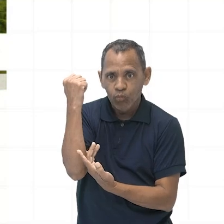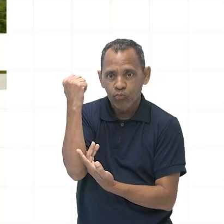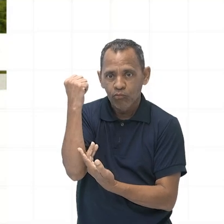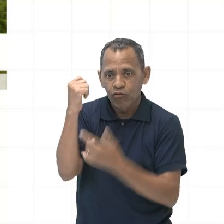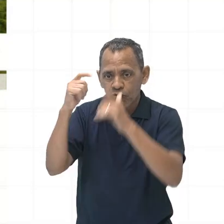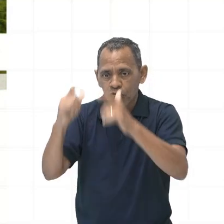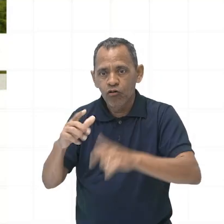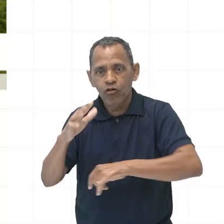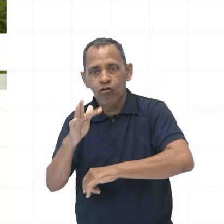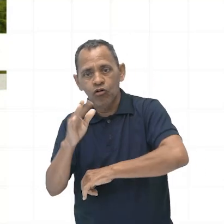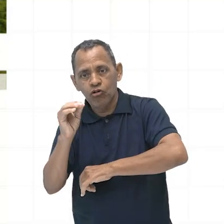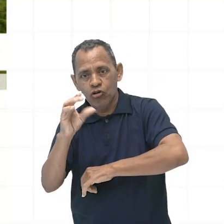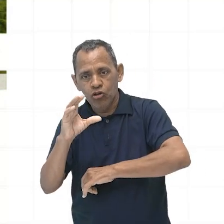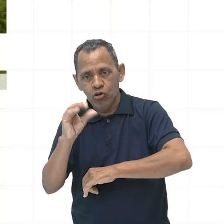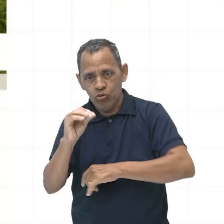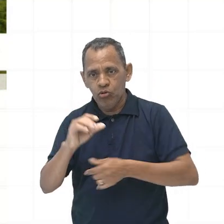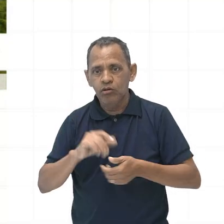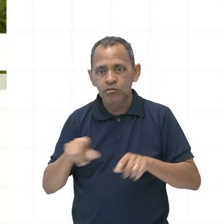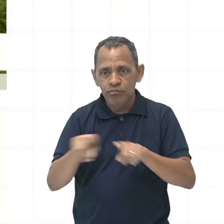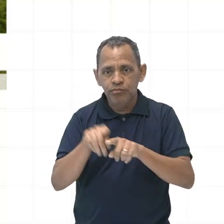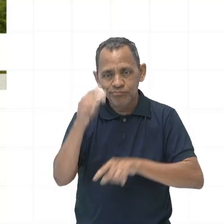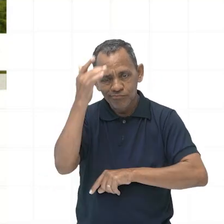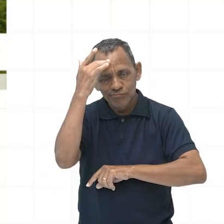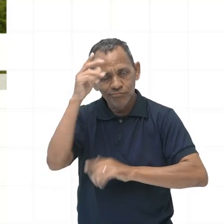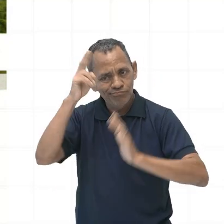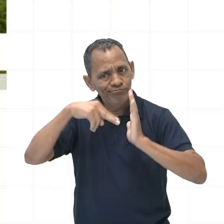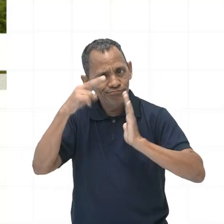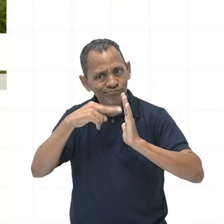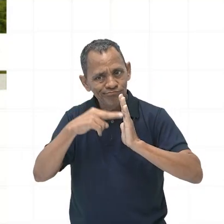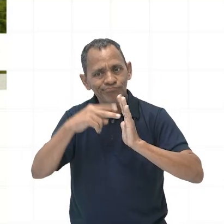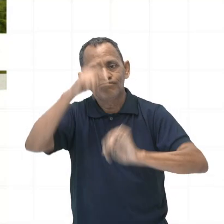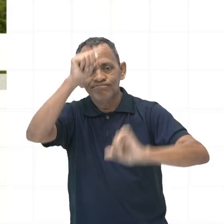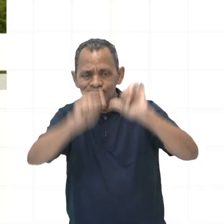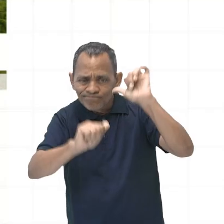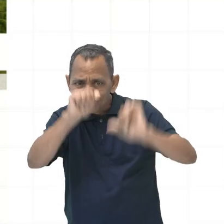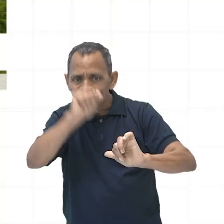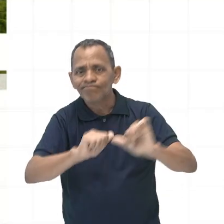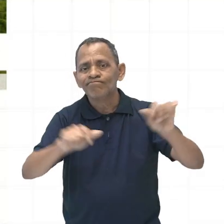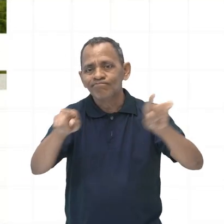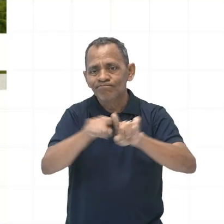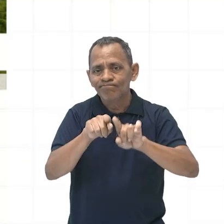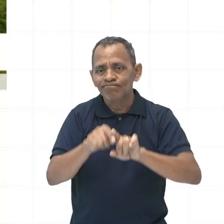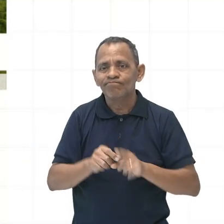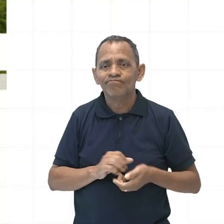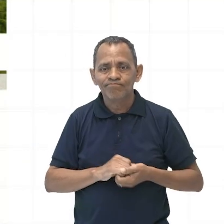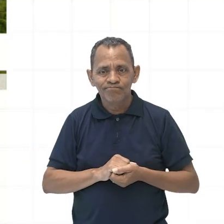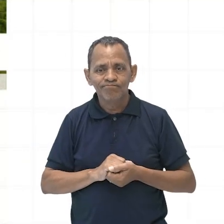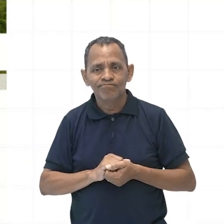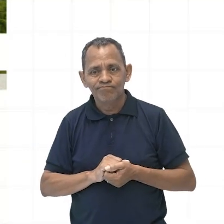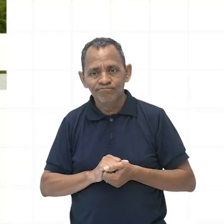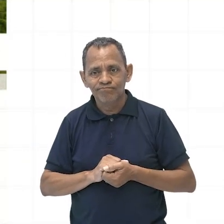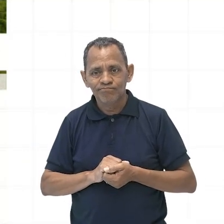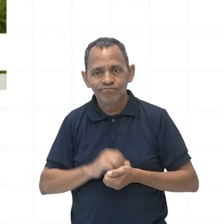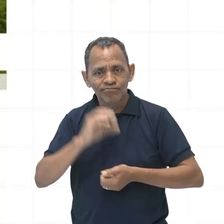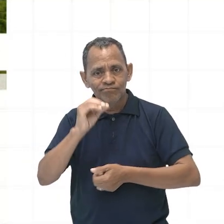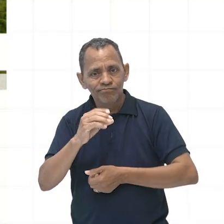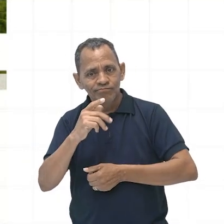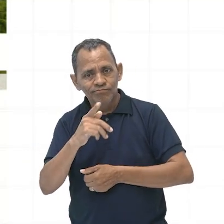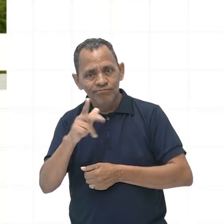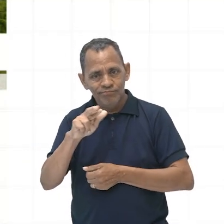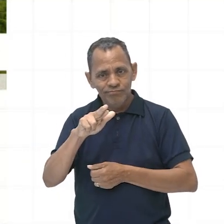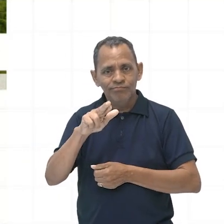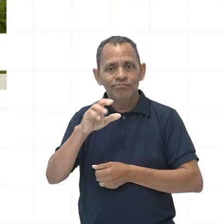que facilitam a leitura e a interpretação de uma operação. Então, em um